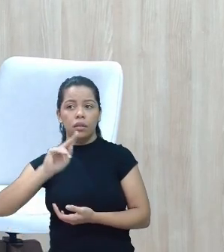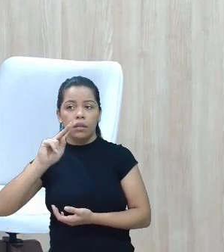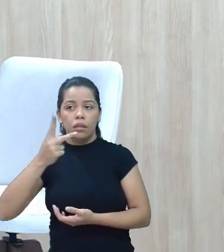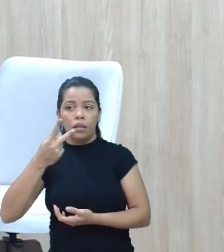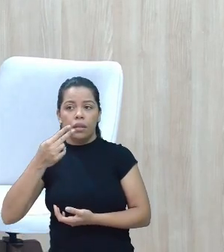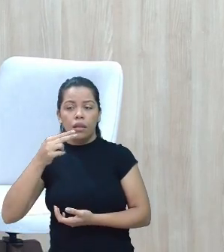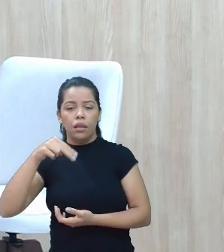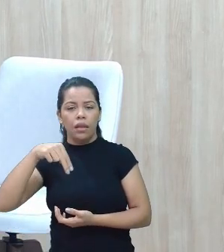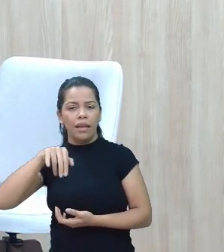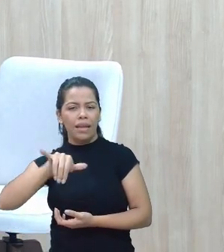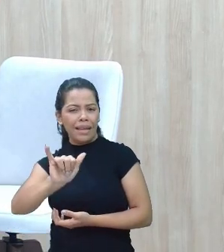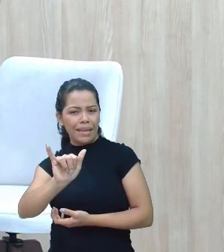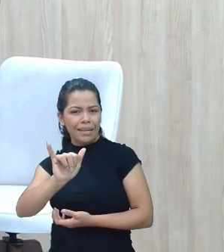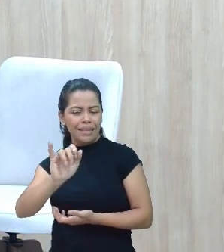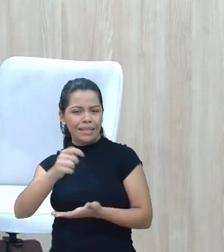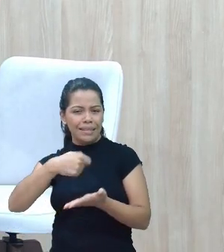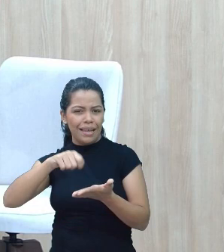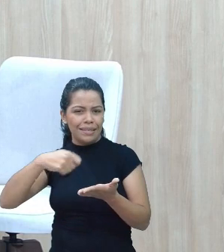forma errada. É